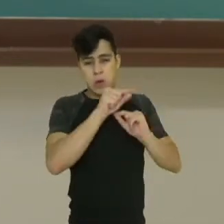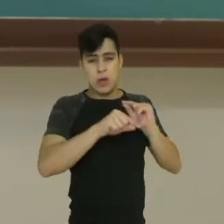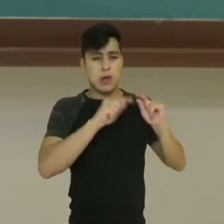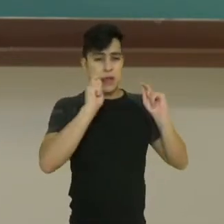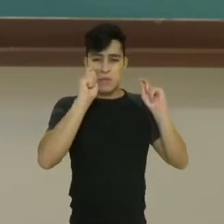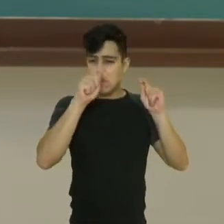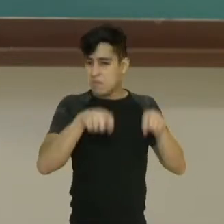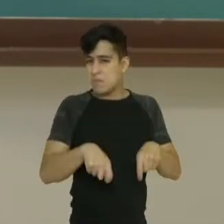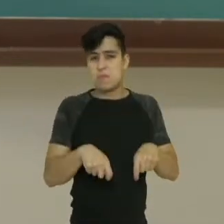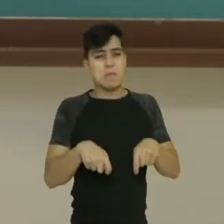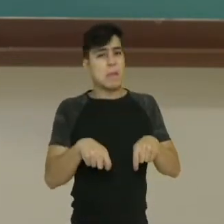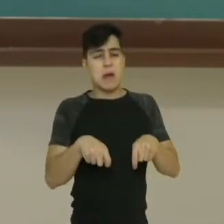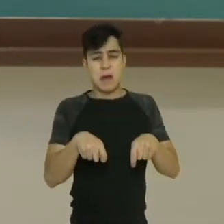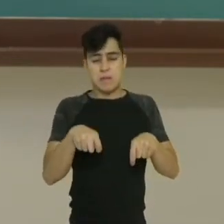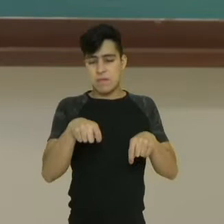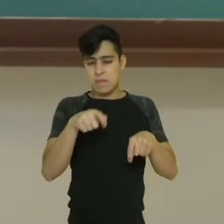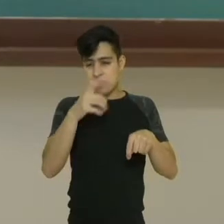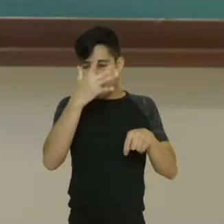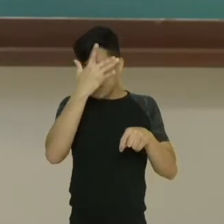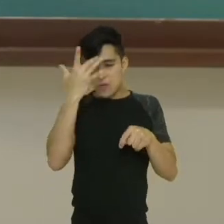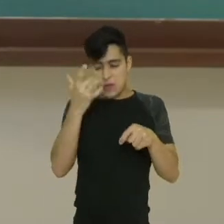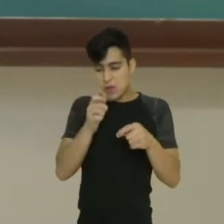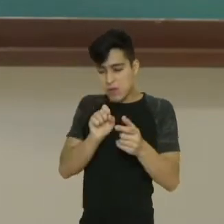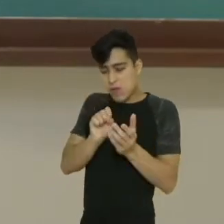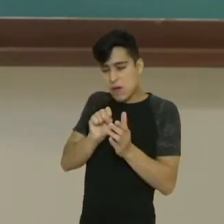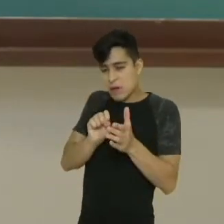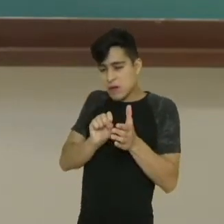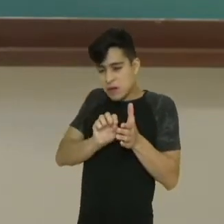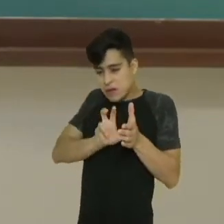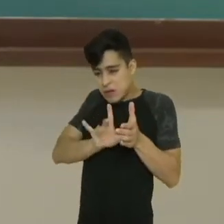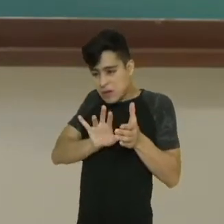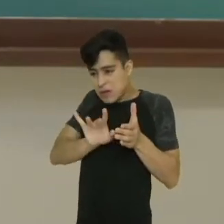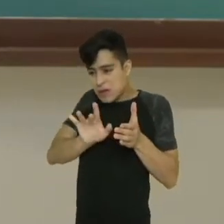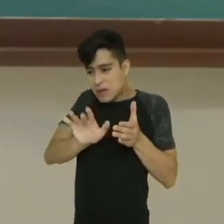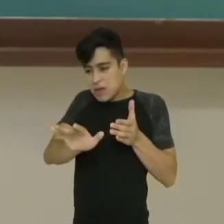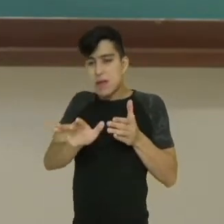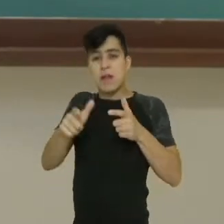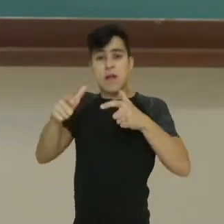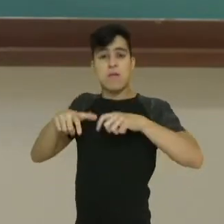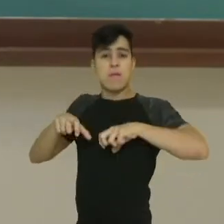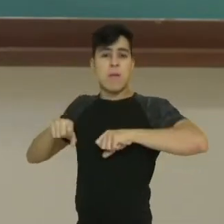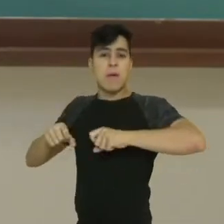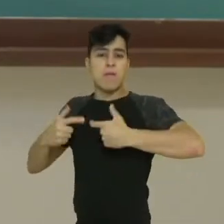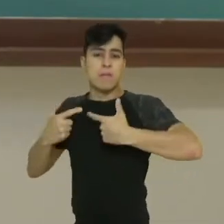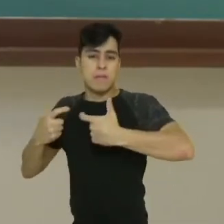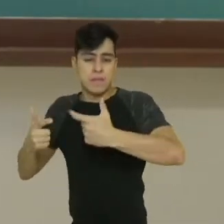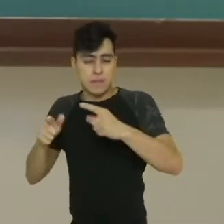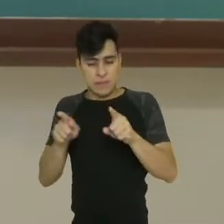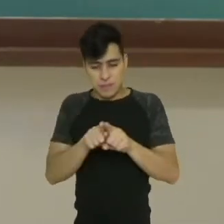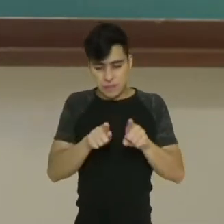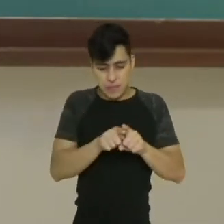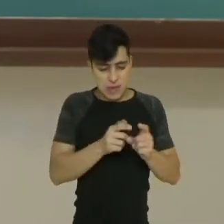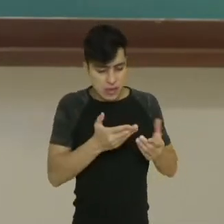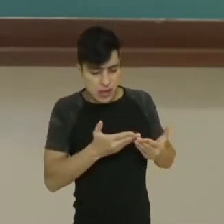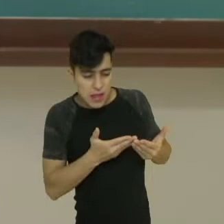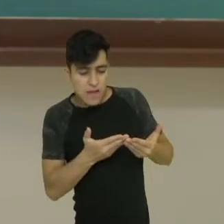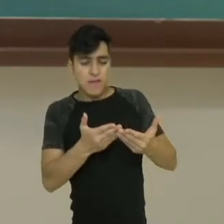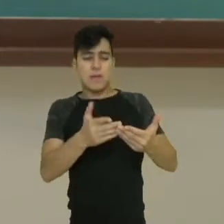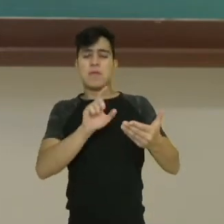aí pessoas em terra, e tudo mais. Navios também na questão de transporte